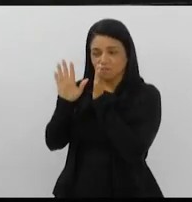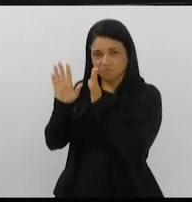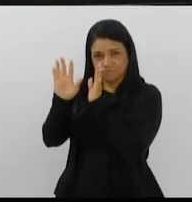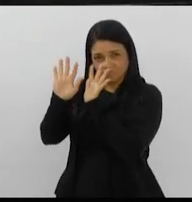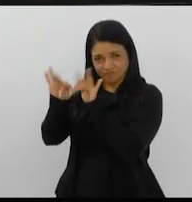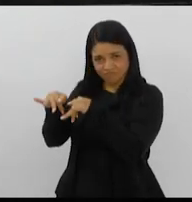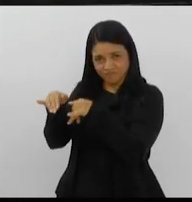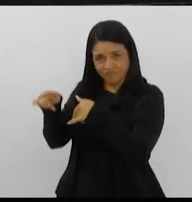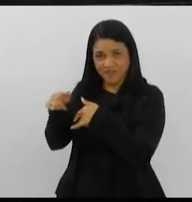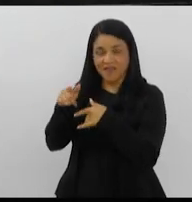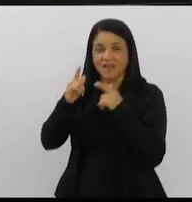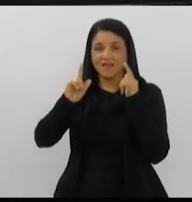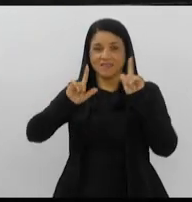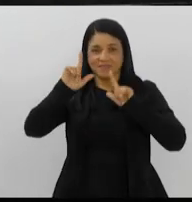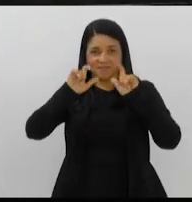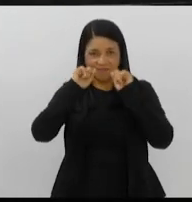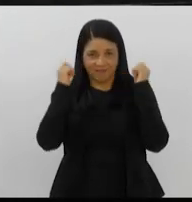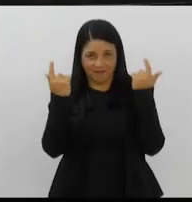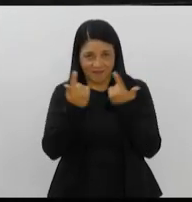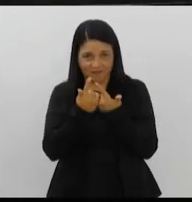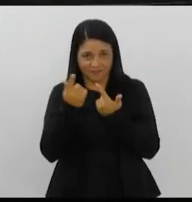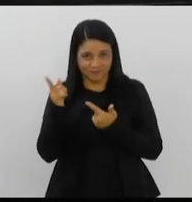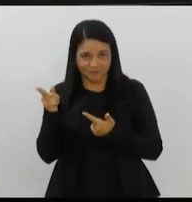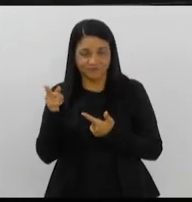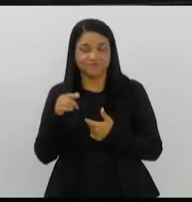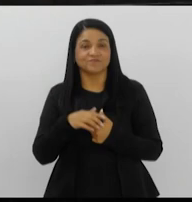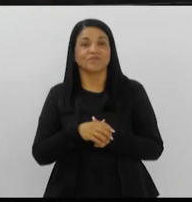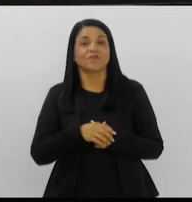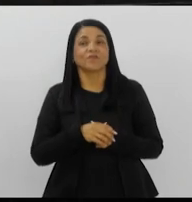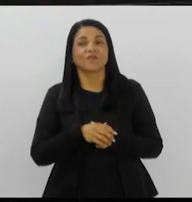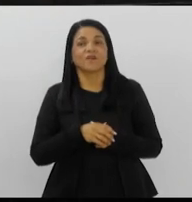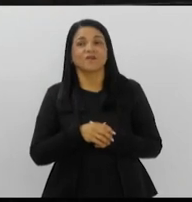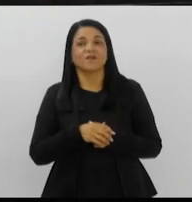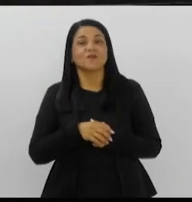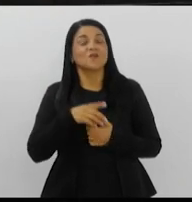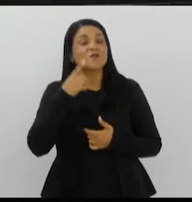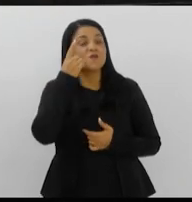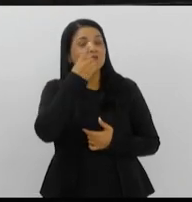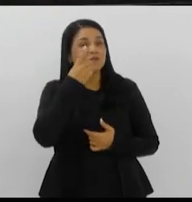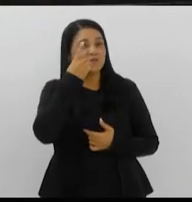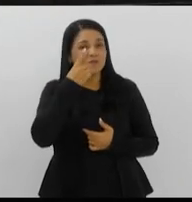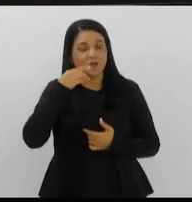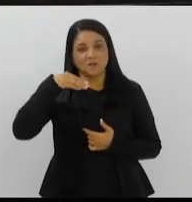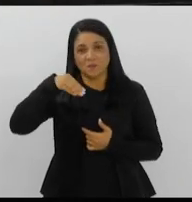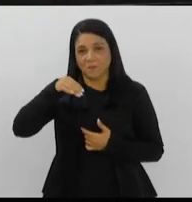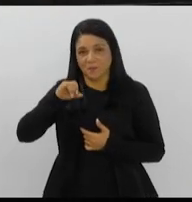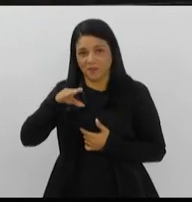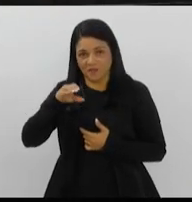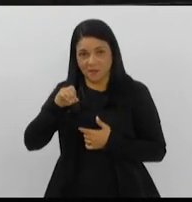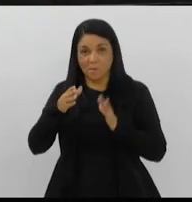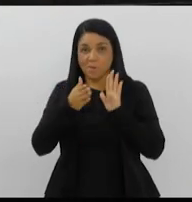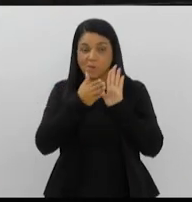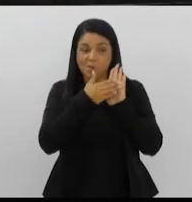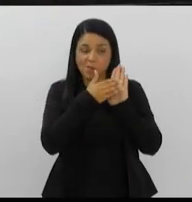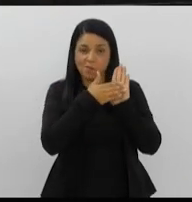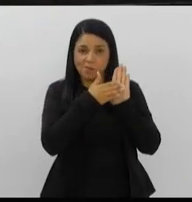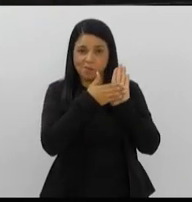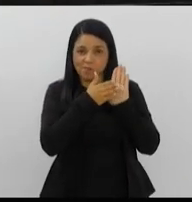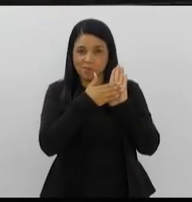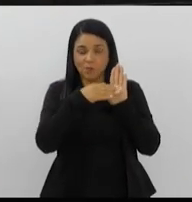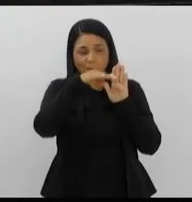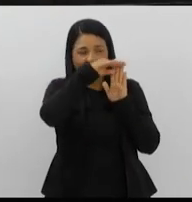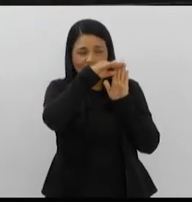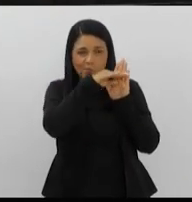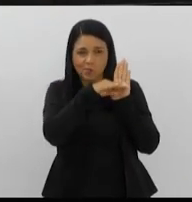TV Alerge. E o deputado Carlos Mink está propondo um programa